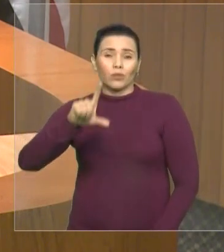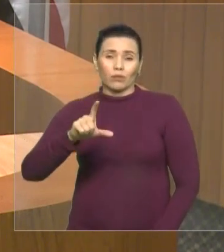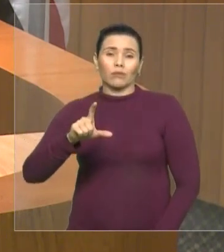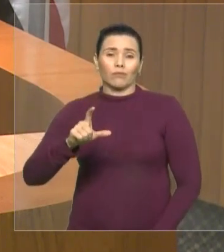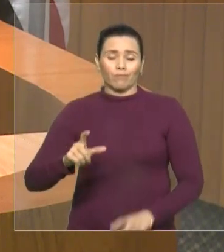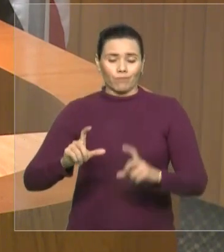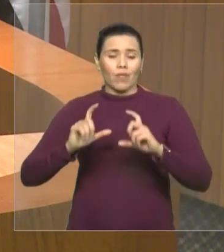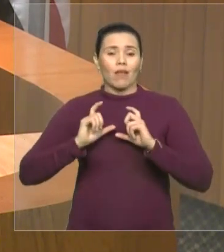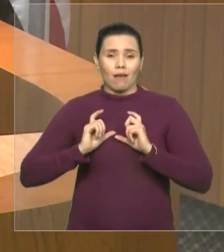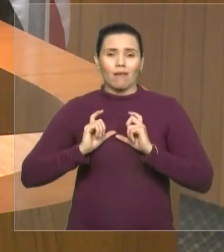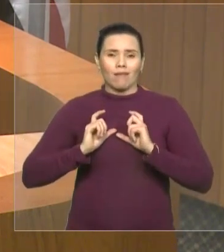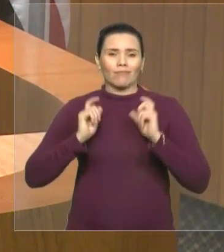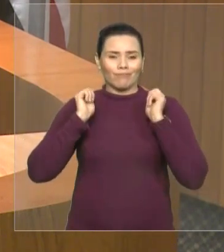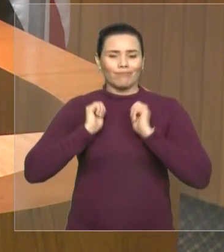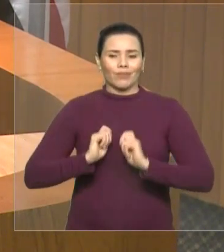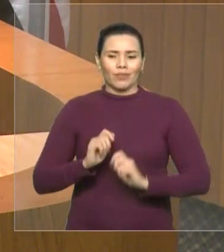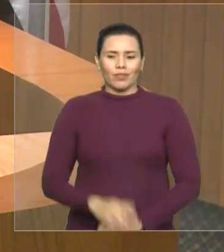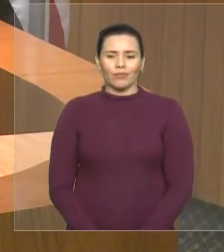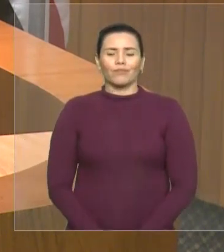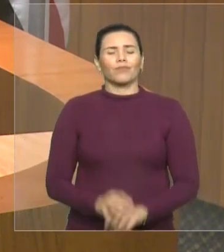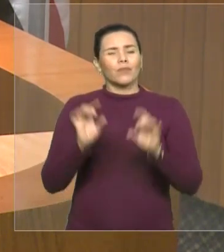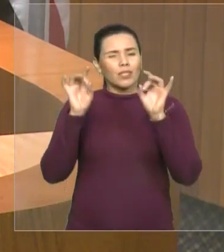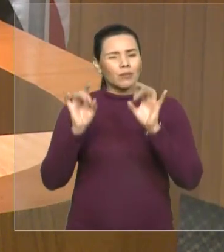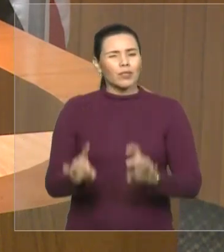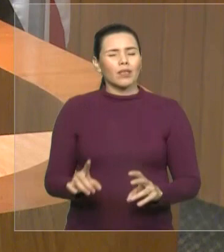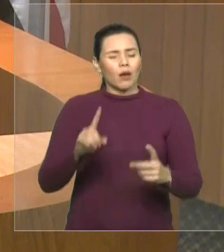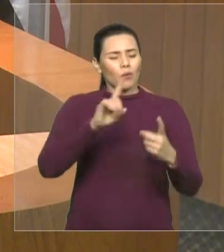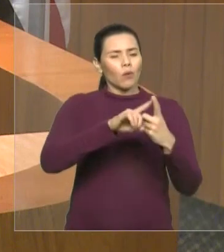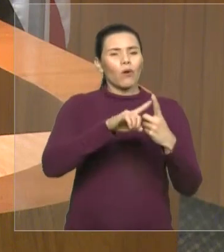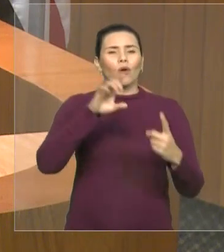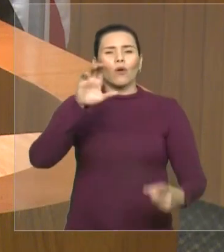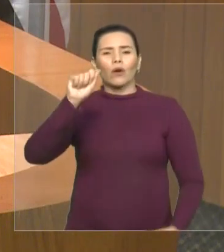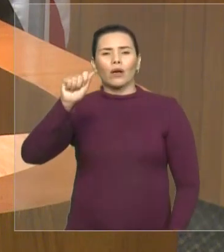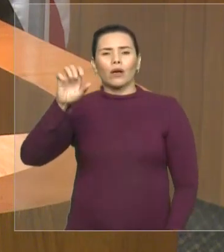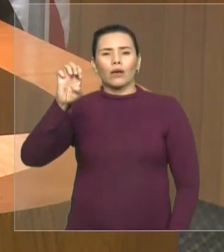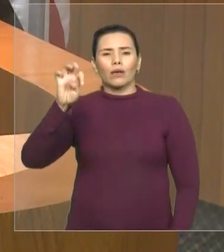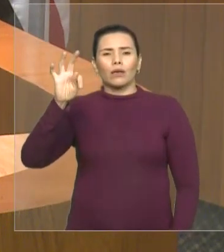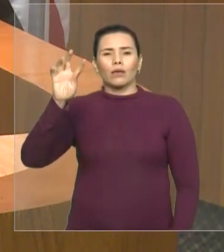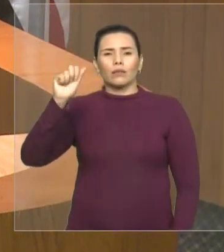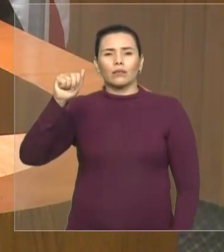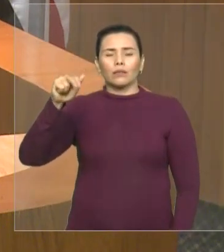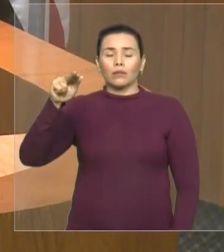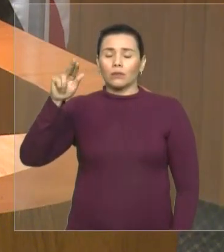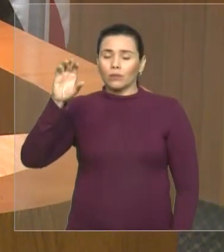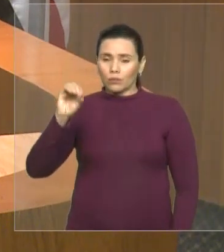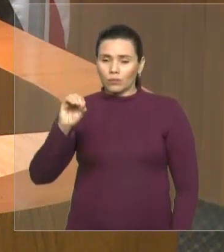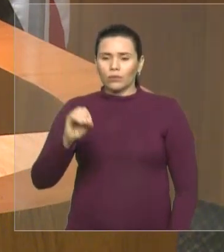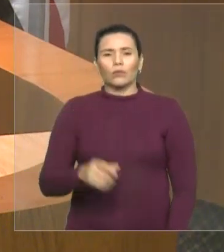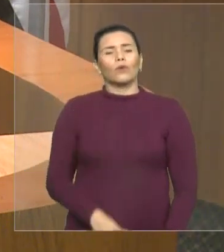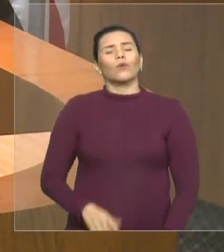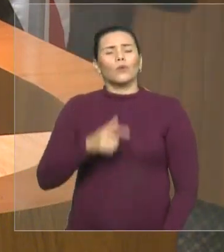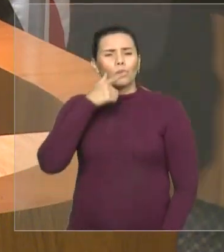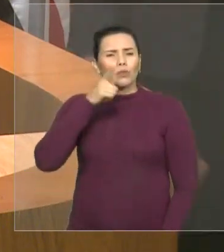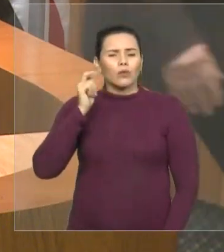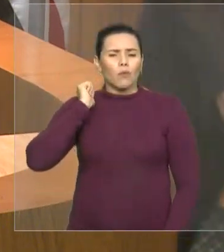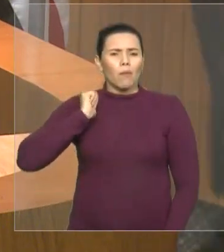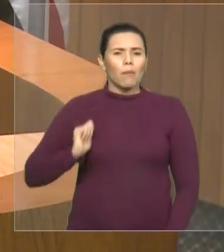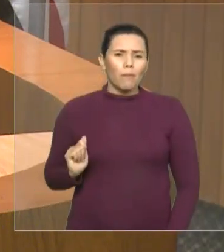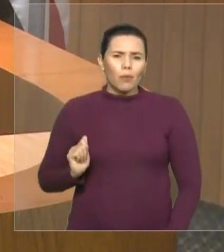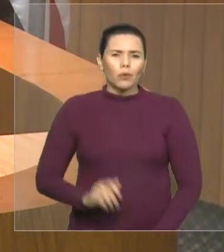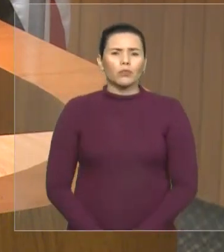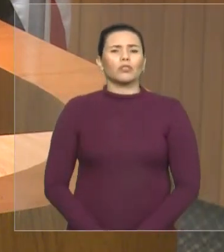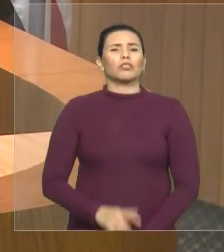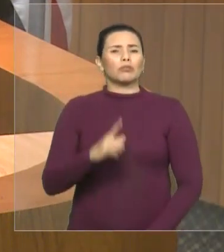em especial ao aluno Caetano, que, pelo seu desempenho e consistência, ganhou uma bolsa integral com direito